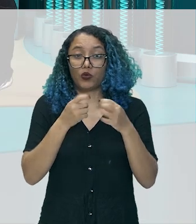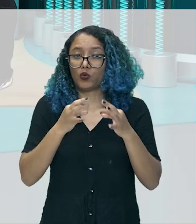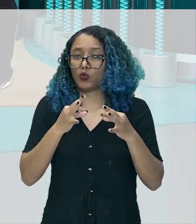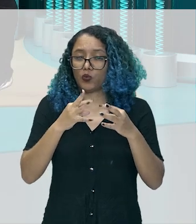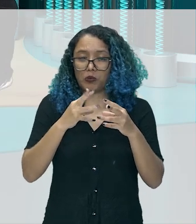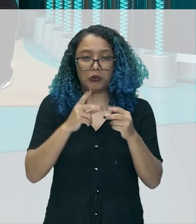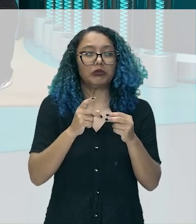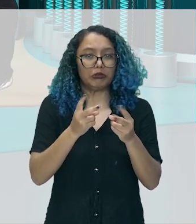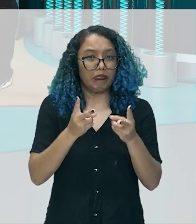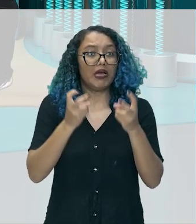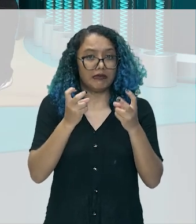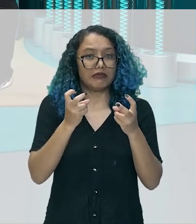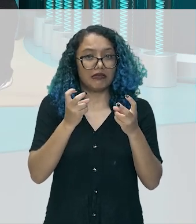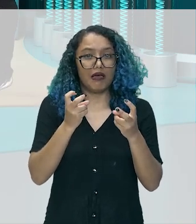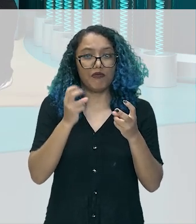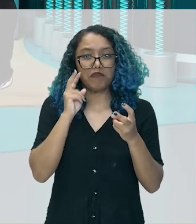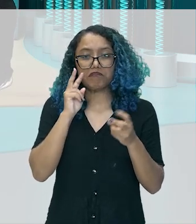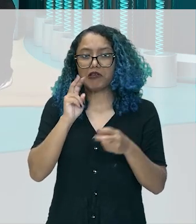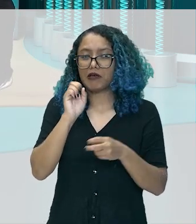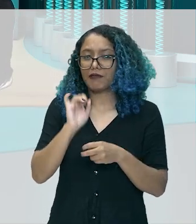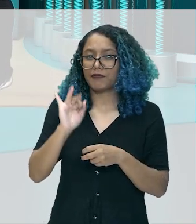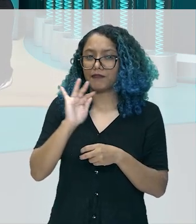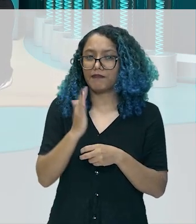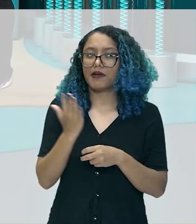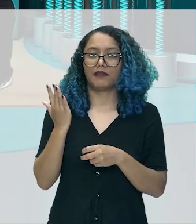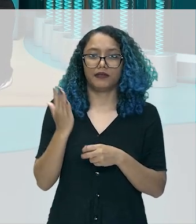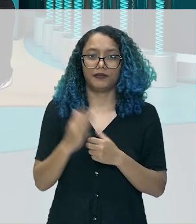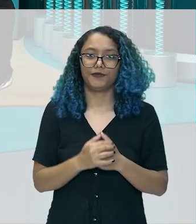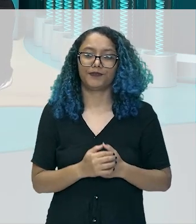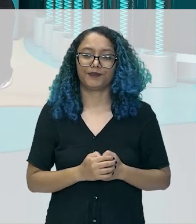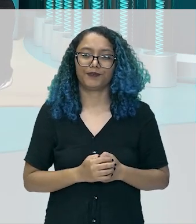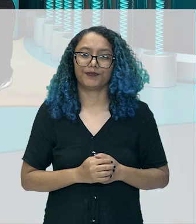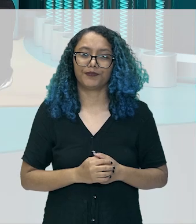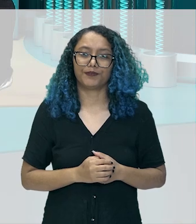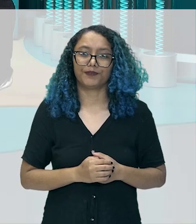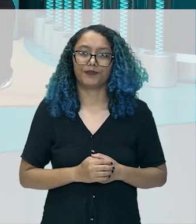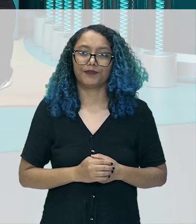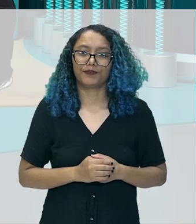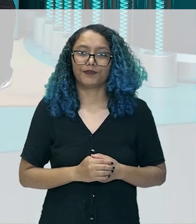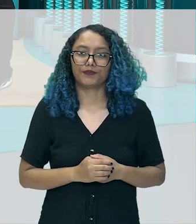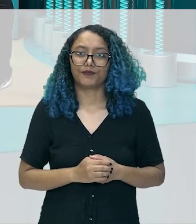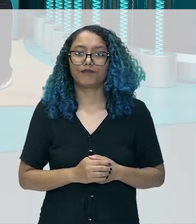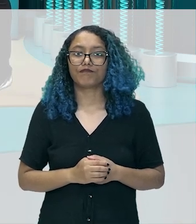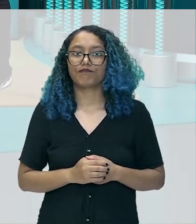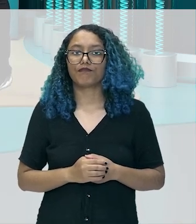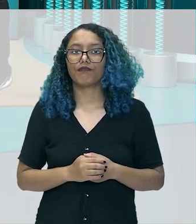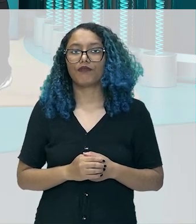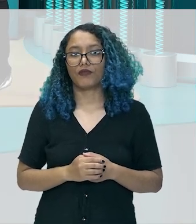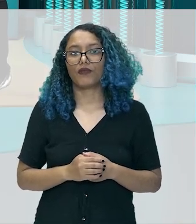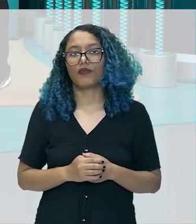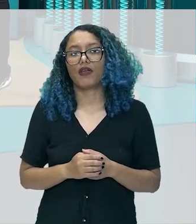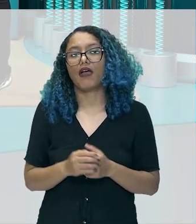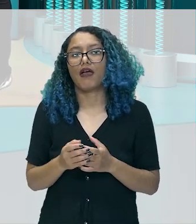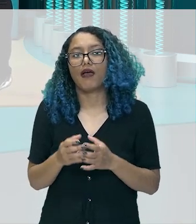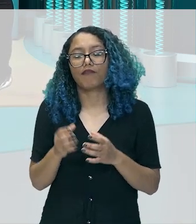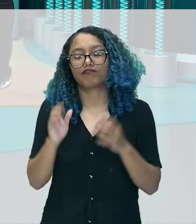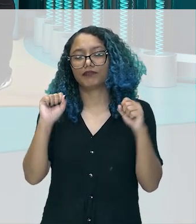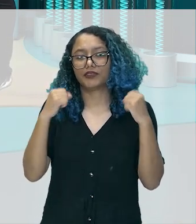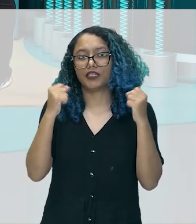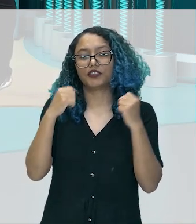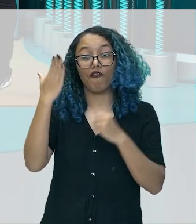que aqui num nível bem mais profissional, tá bom? Temos aí elevação de joelhos, saltos, né?